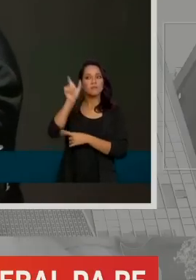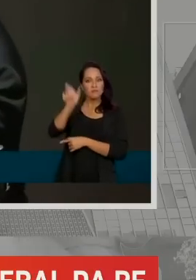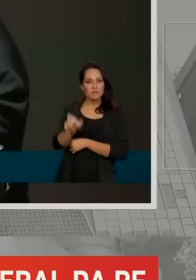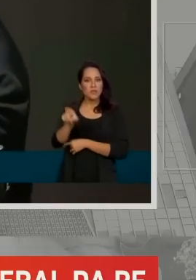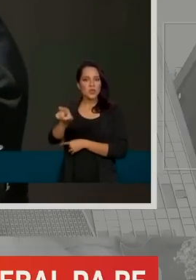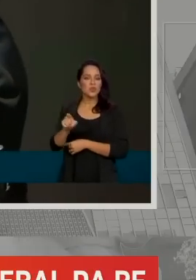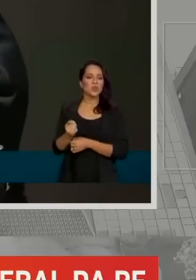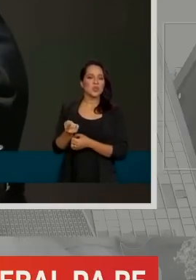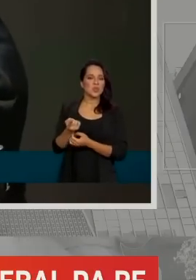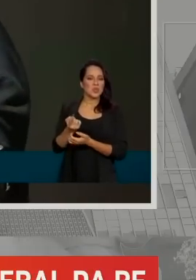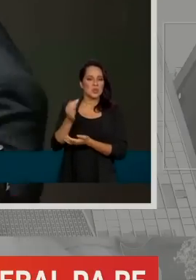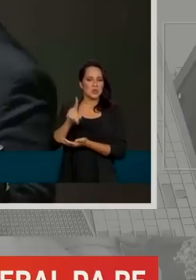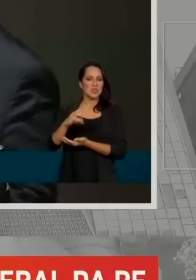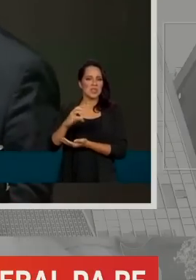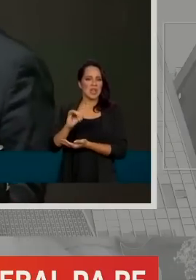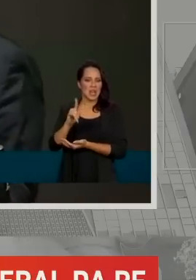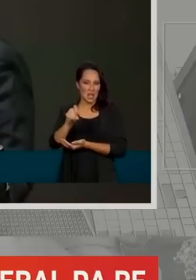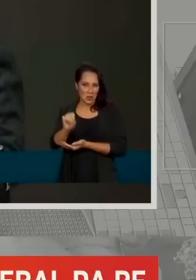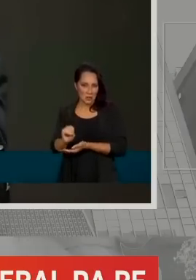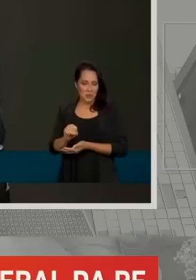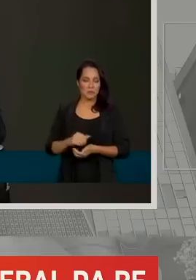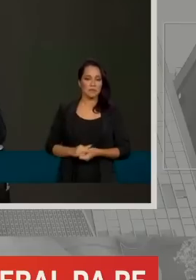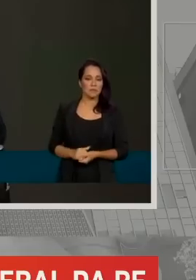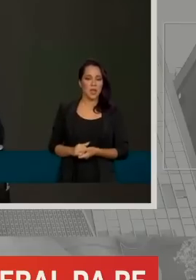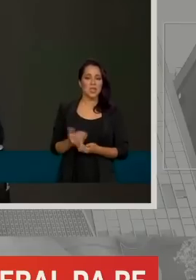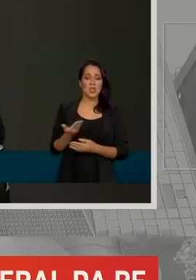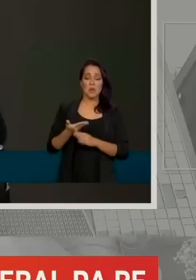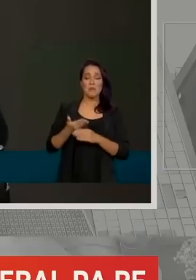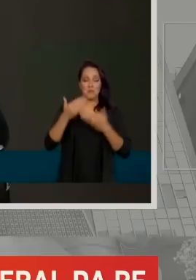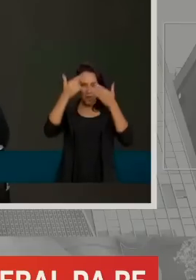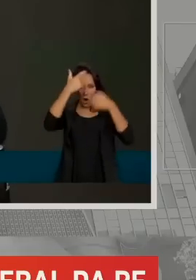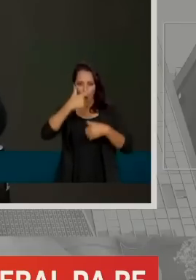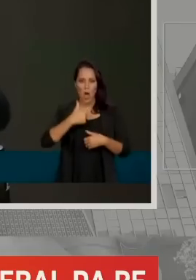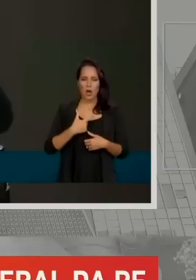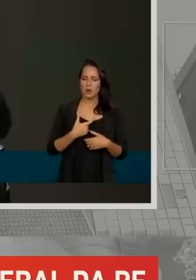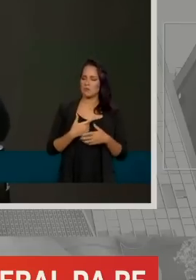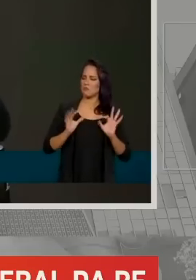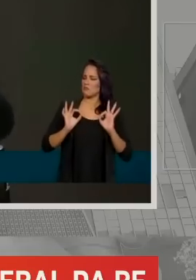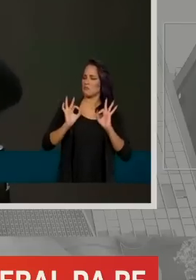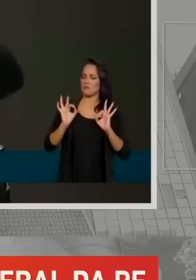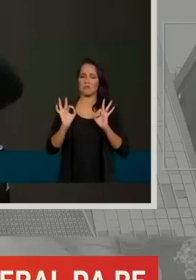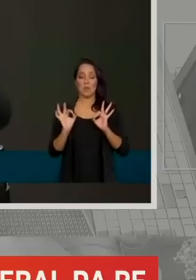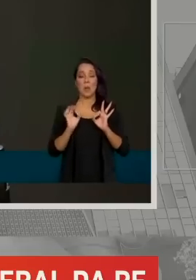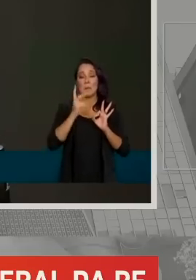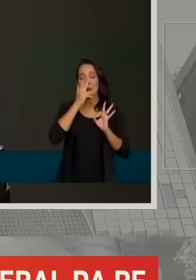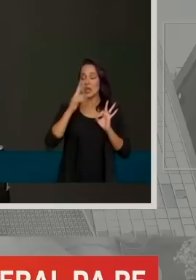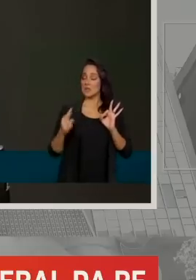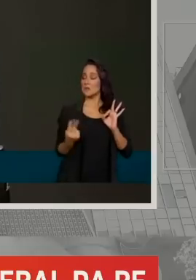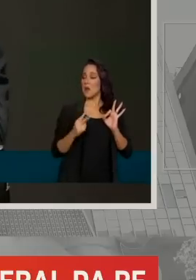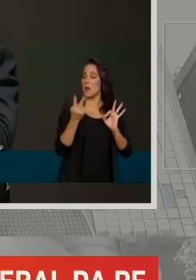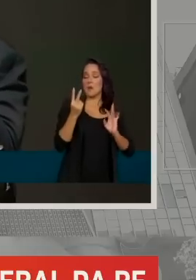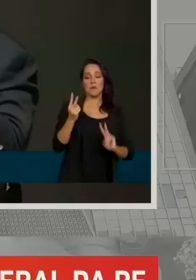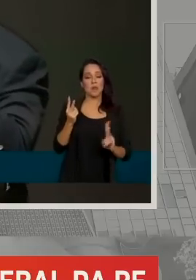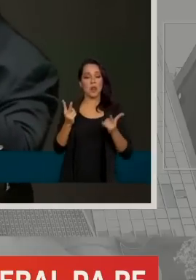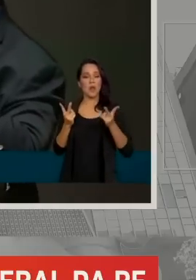aqui o Ministério do direitos humanos se pronunciando aqui é conta gotas queridos você vai falar daqui a pouquinho porque a gente volta